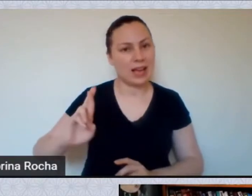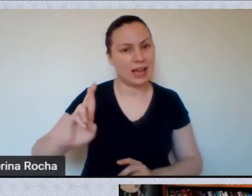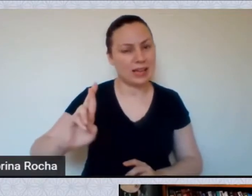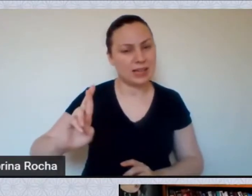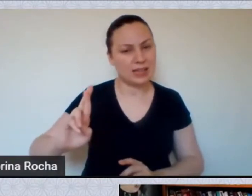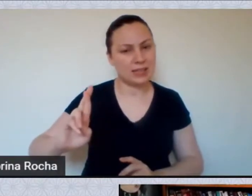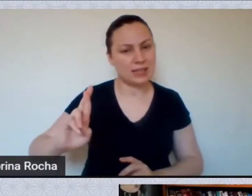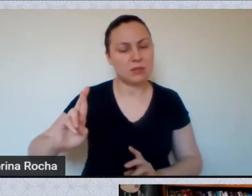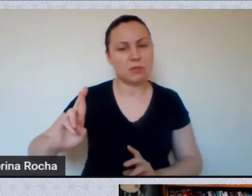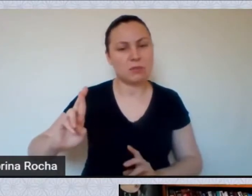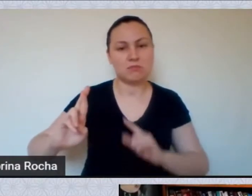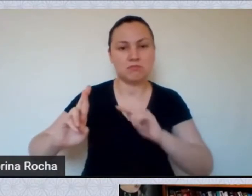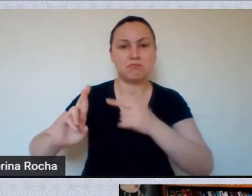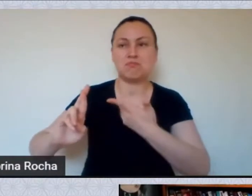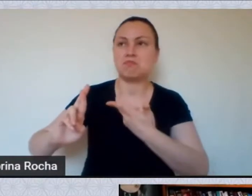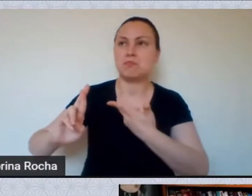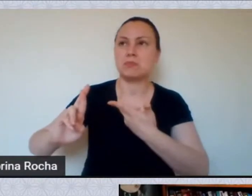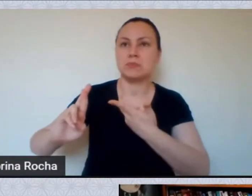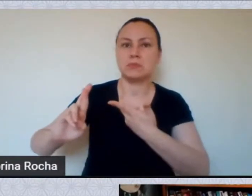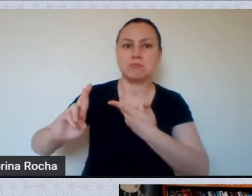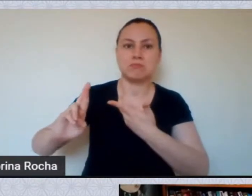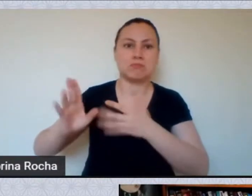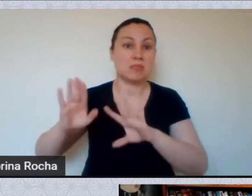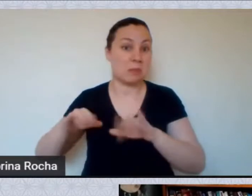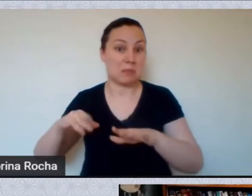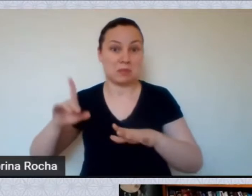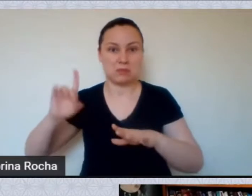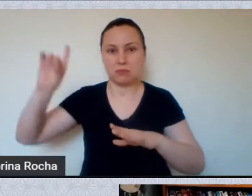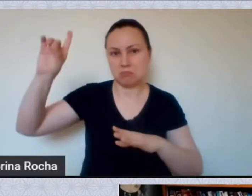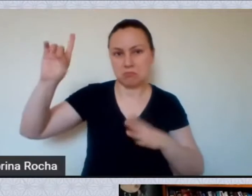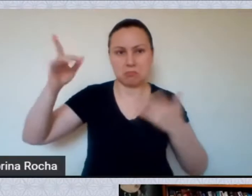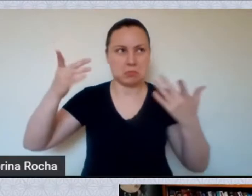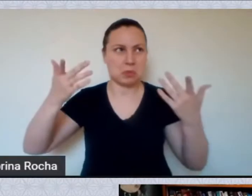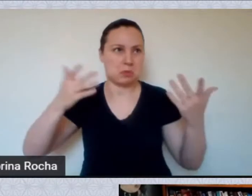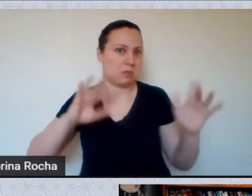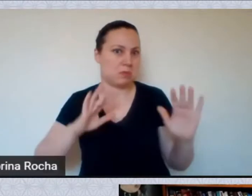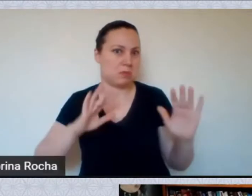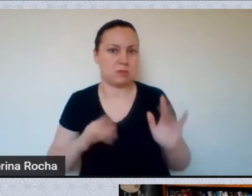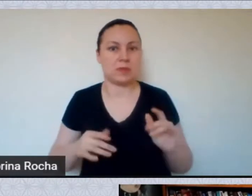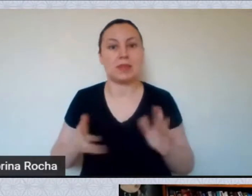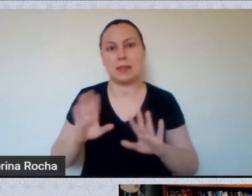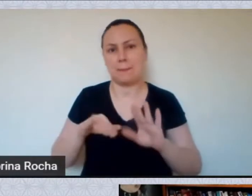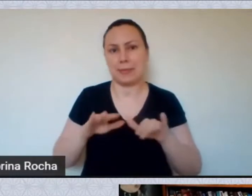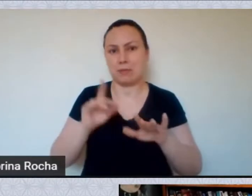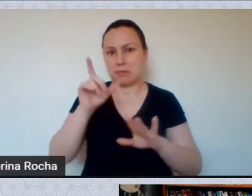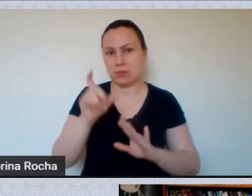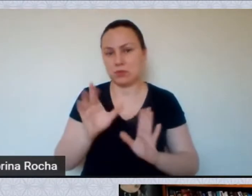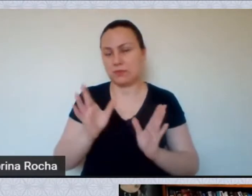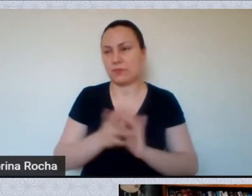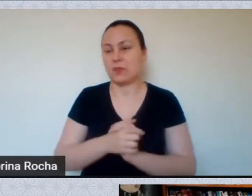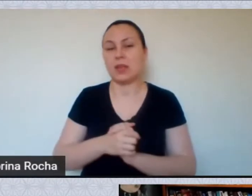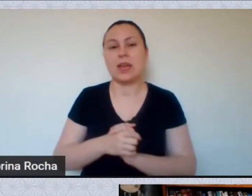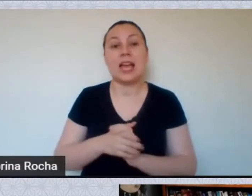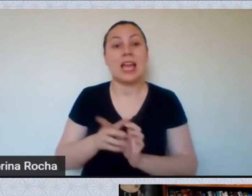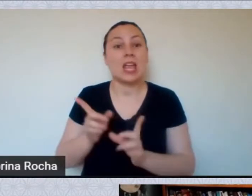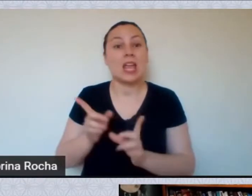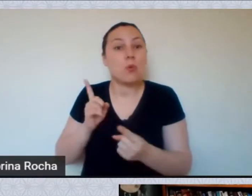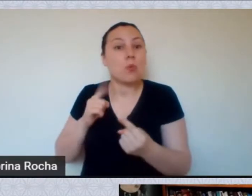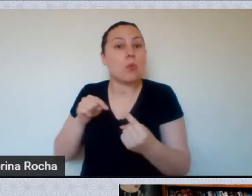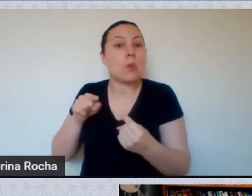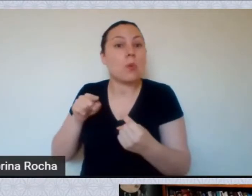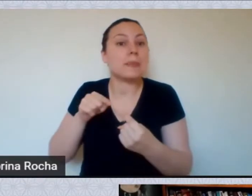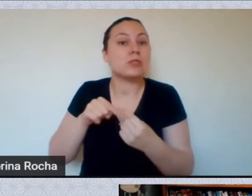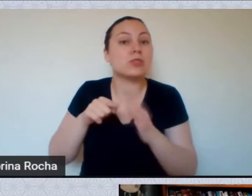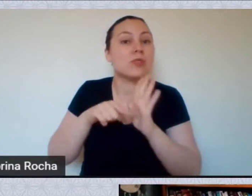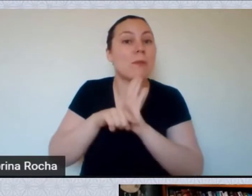fala, divina ou não, né? E vamos dizer assim, a missão do cientista era e